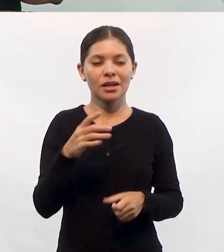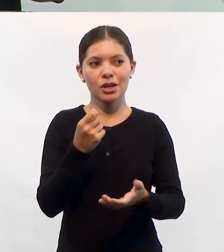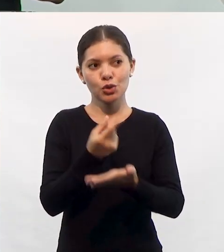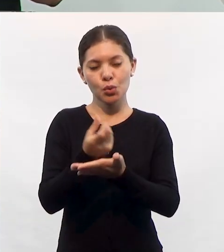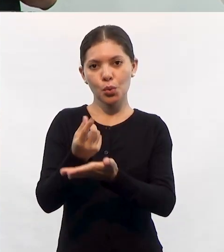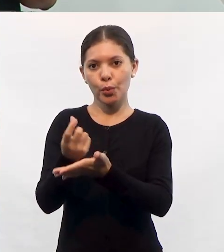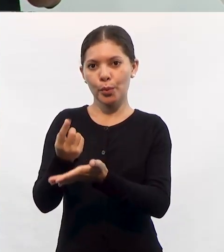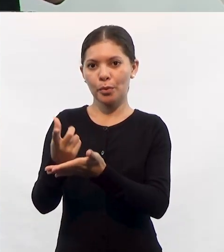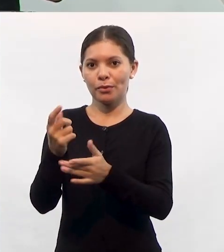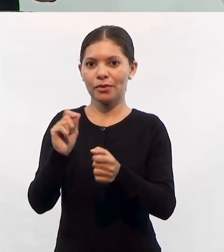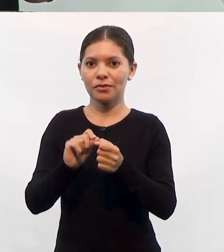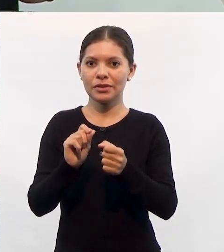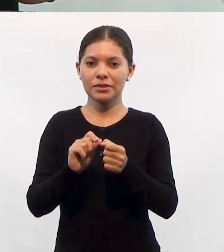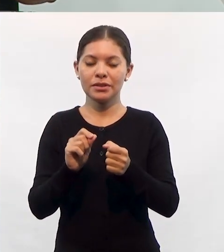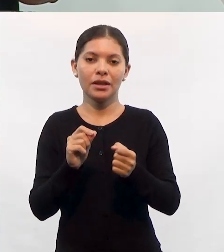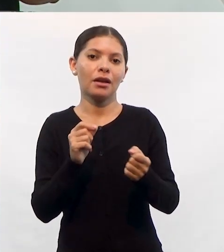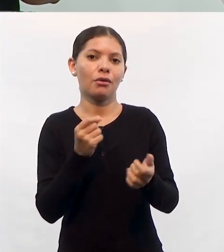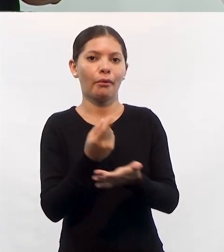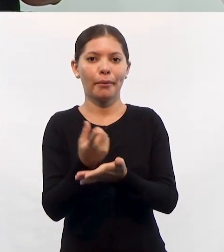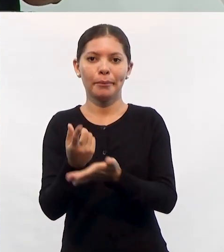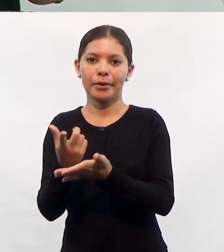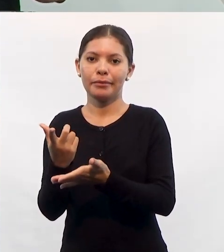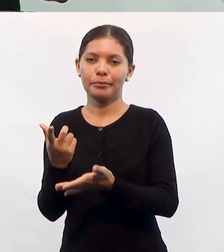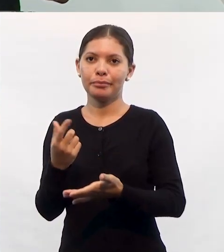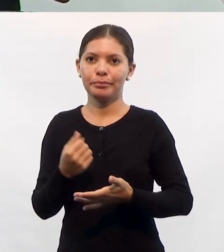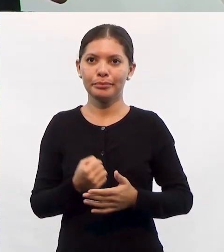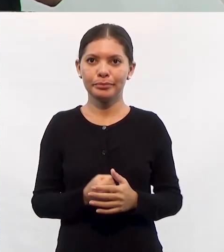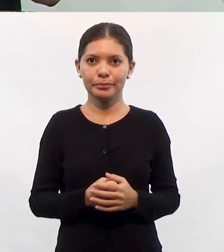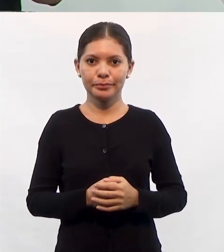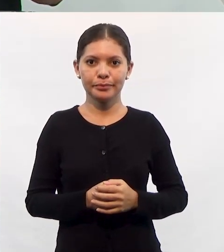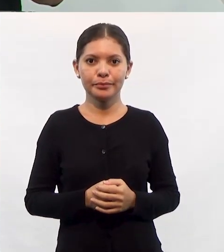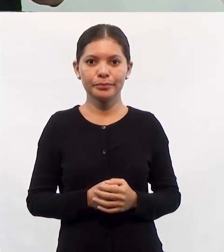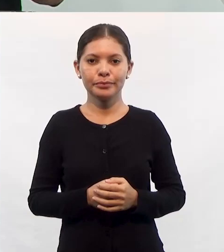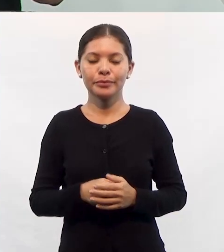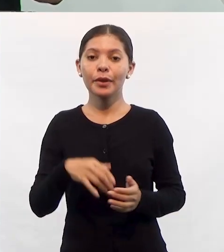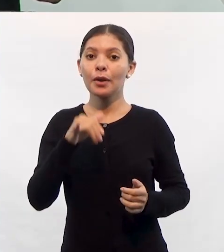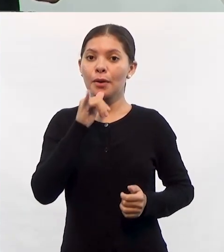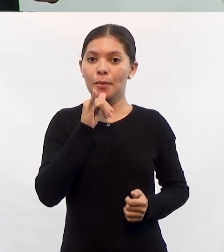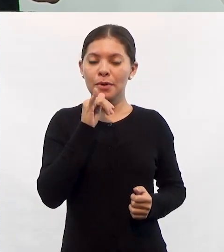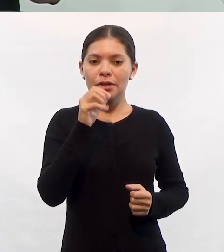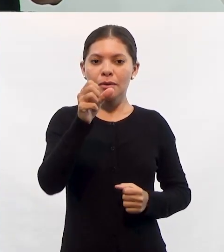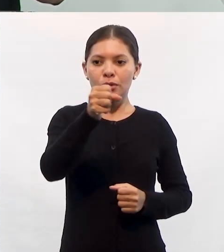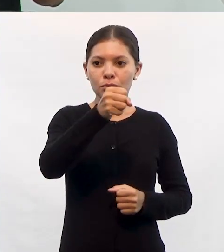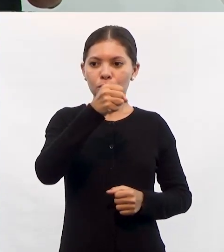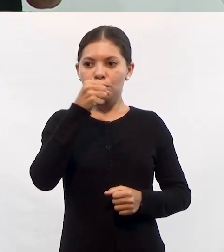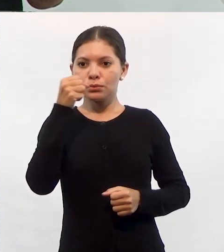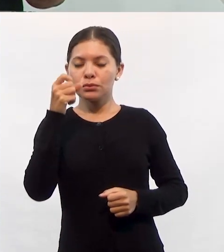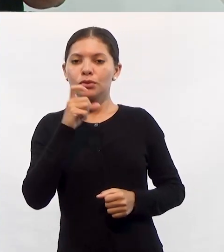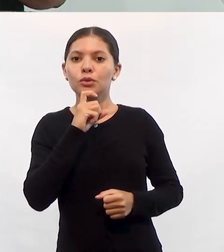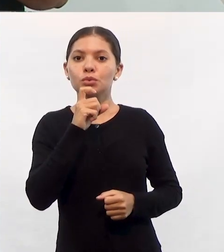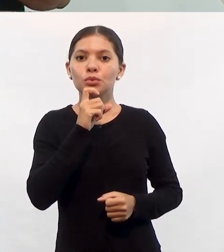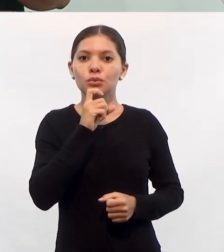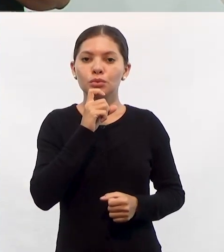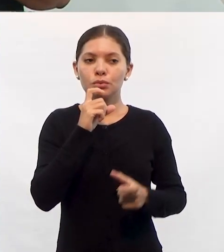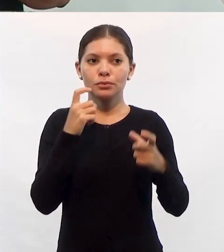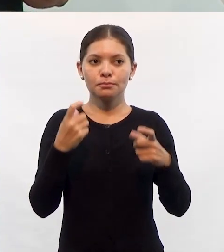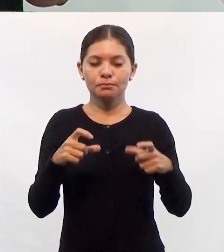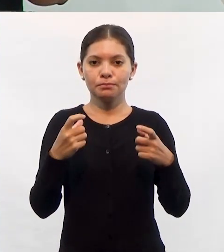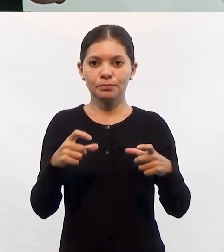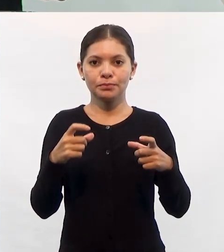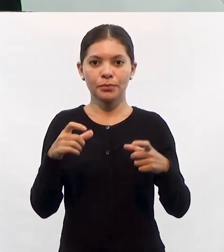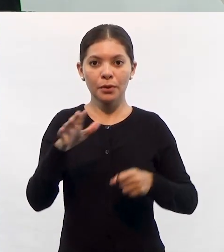realizar a compra desses sons dessas máquinas uma um frigorífico ele precisa ter uma área de compras que